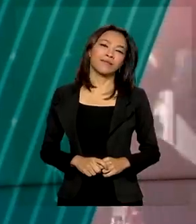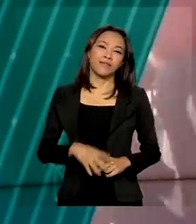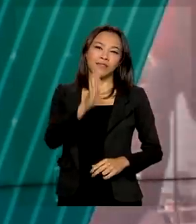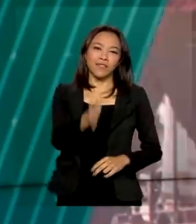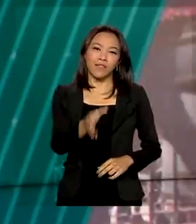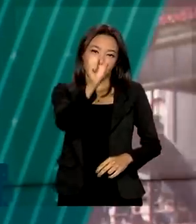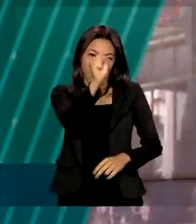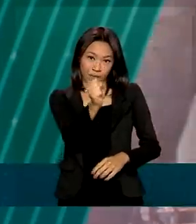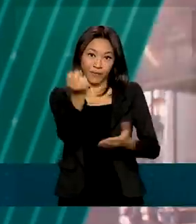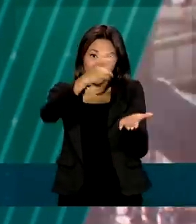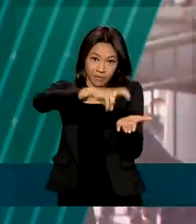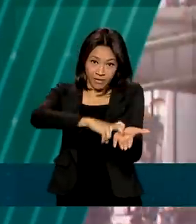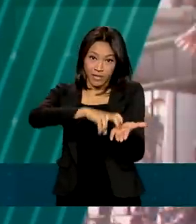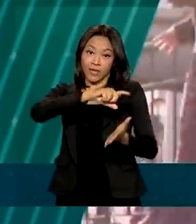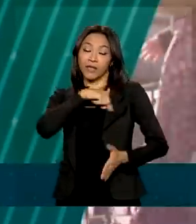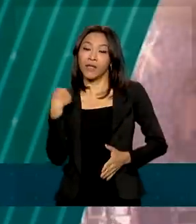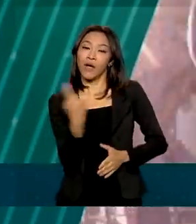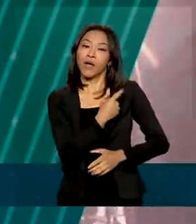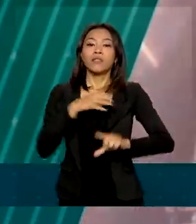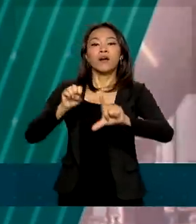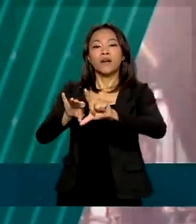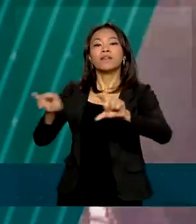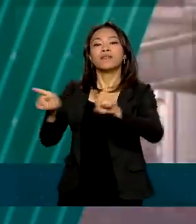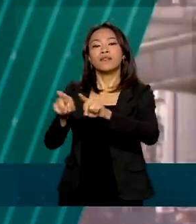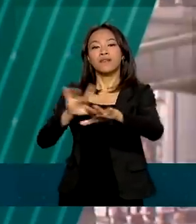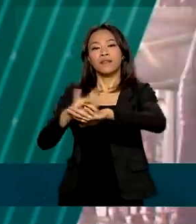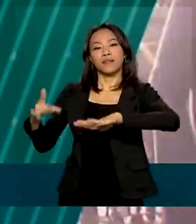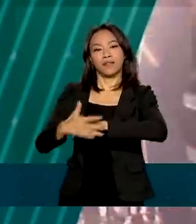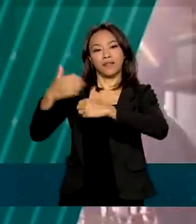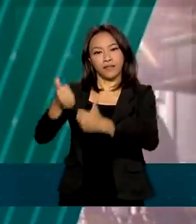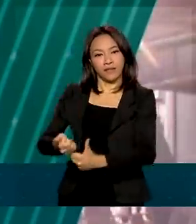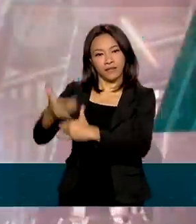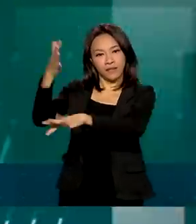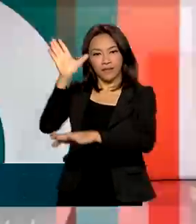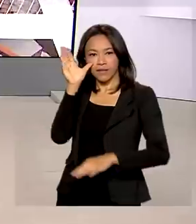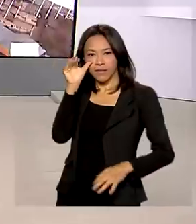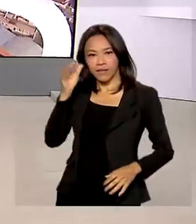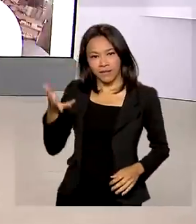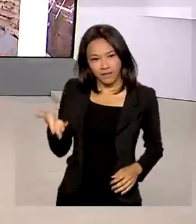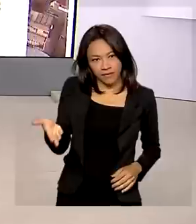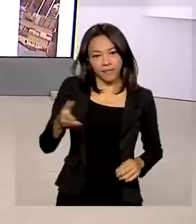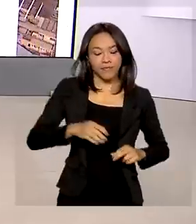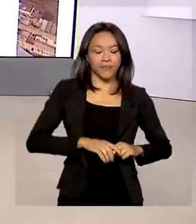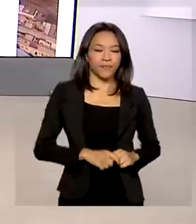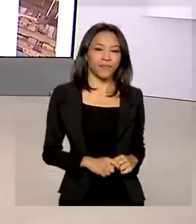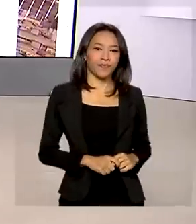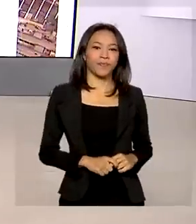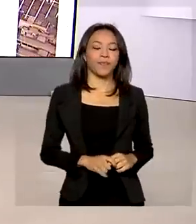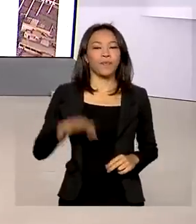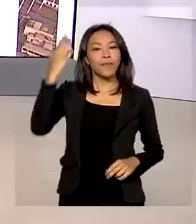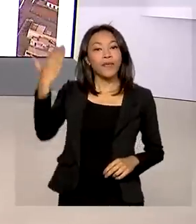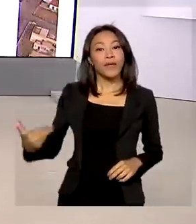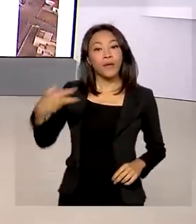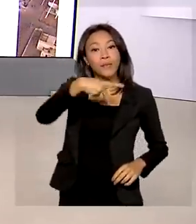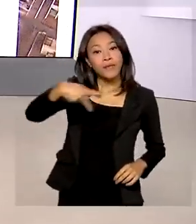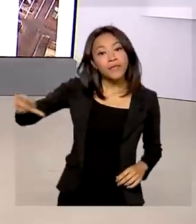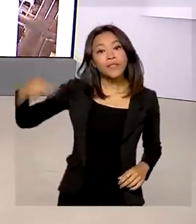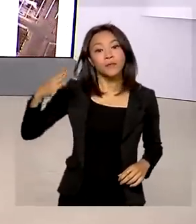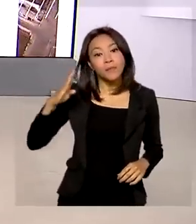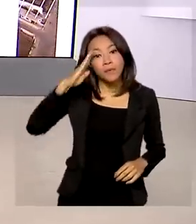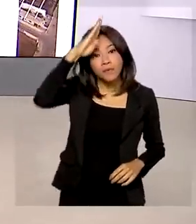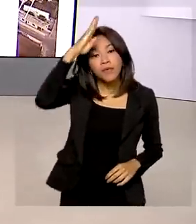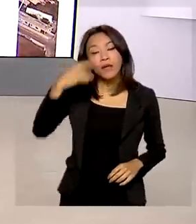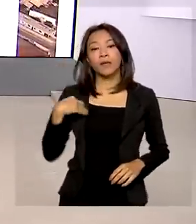Oito horas da manhã. Estamos ao vivo também pelas redes sociais. O presidente Jair